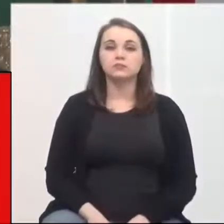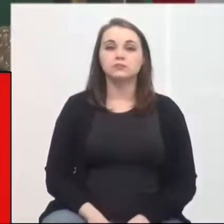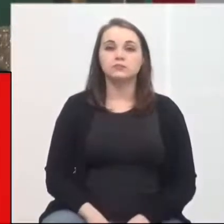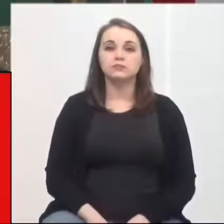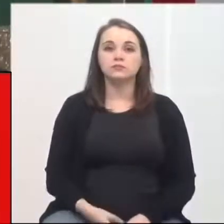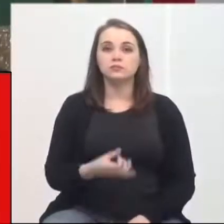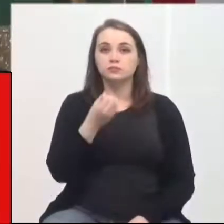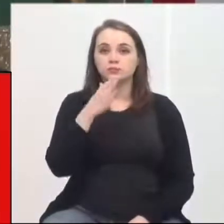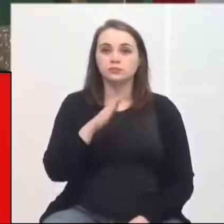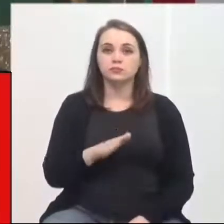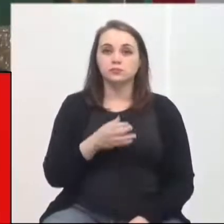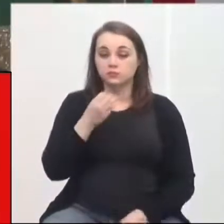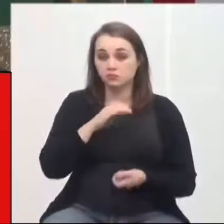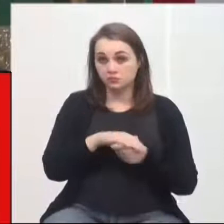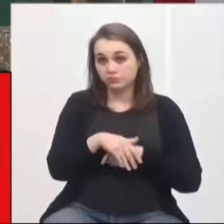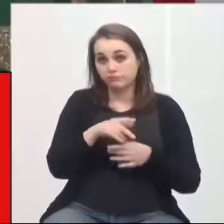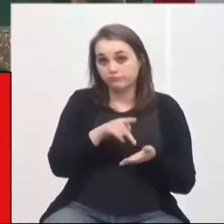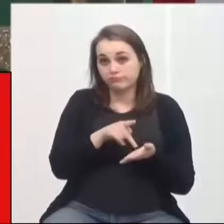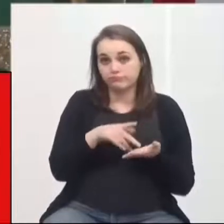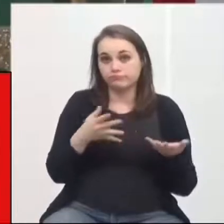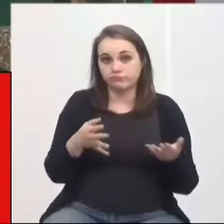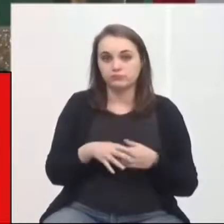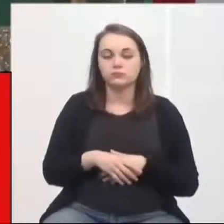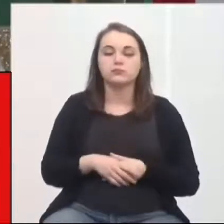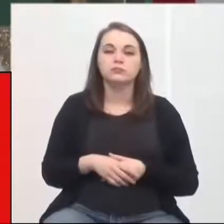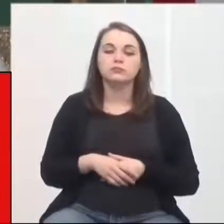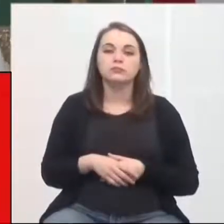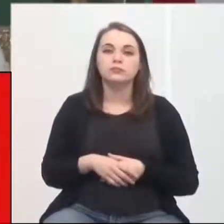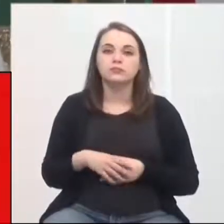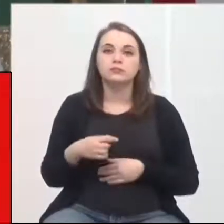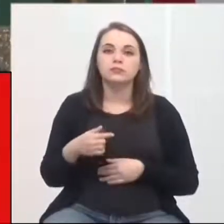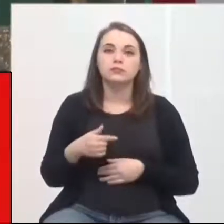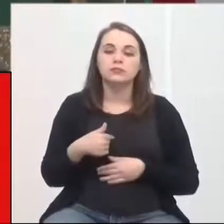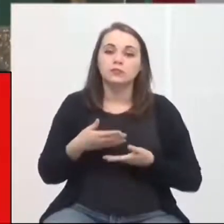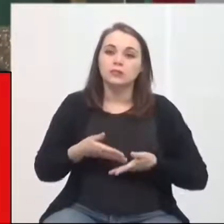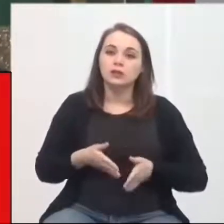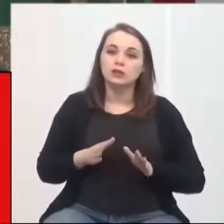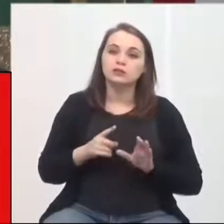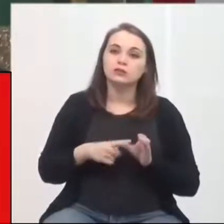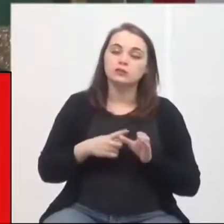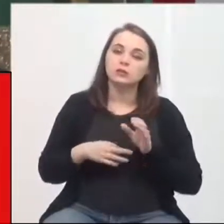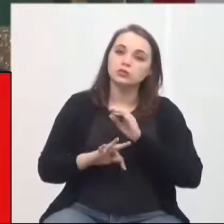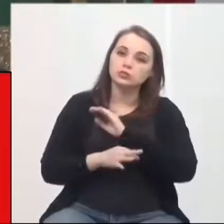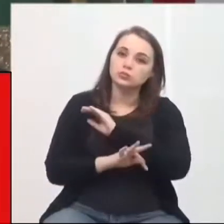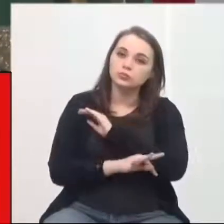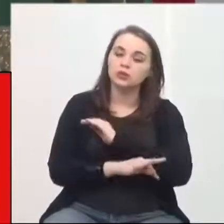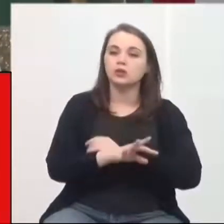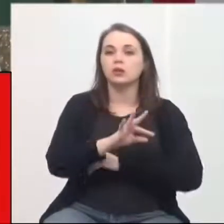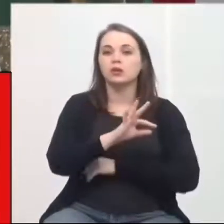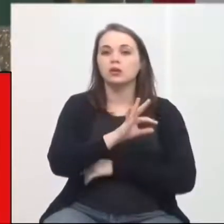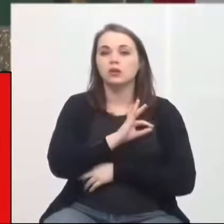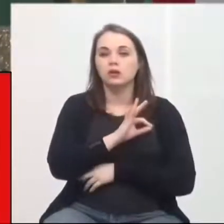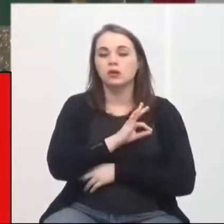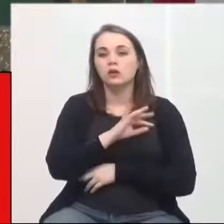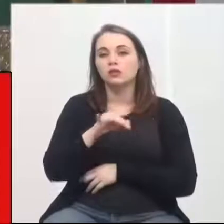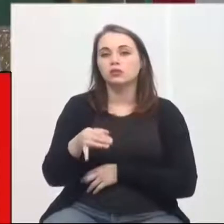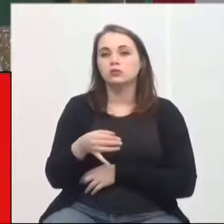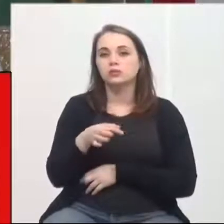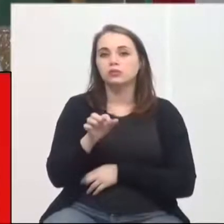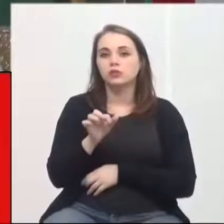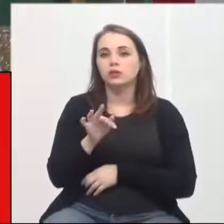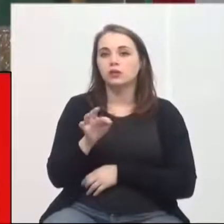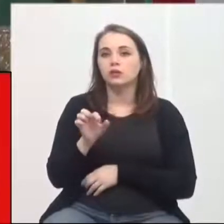boa tarde, aliás, boa noite, né? Então, natural de Tubarão, o soldado da Polícia Militar Jefferson Luiz